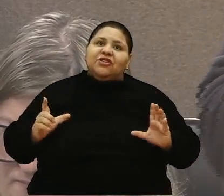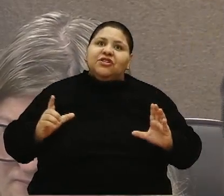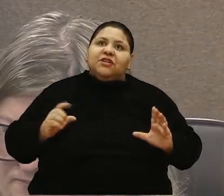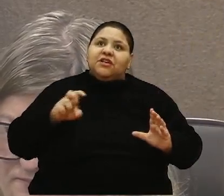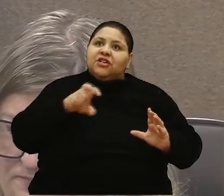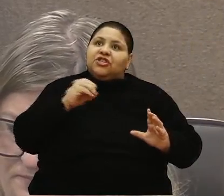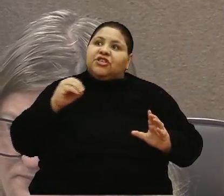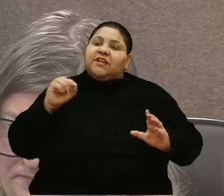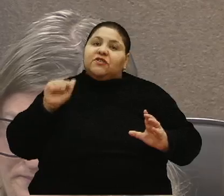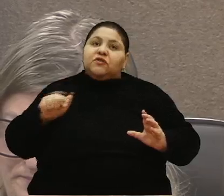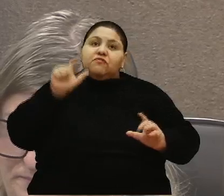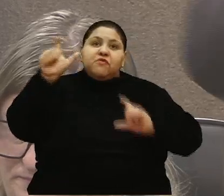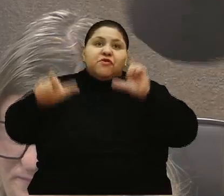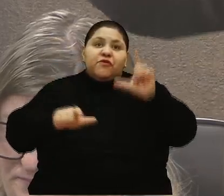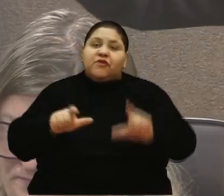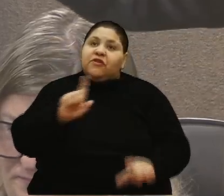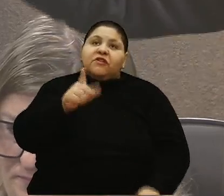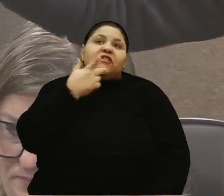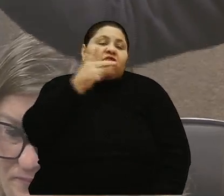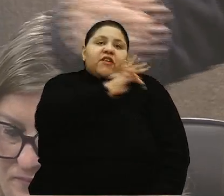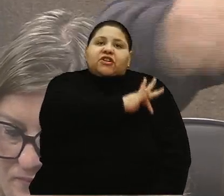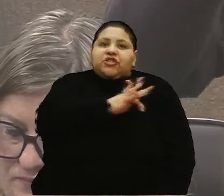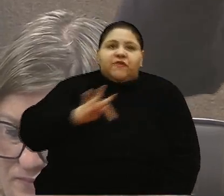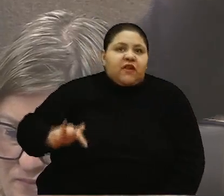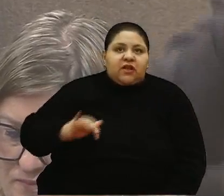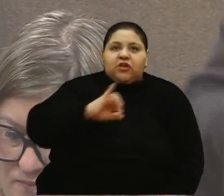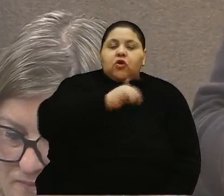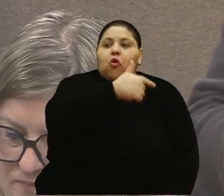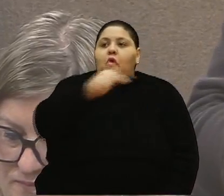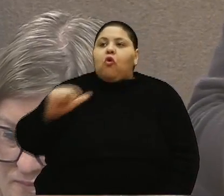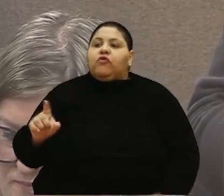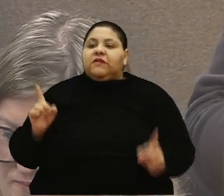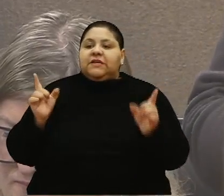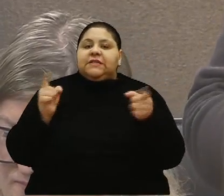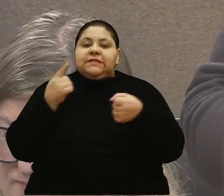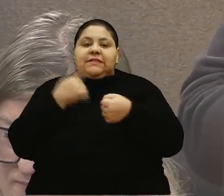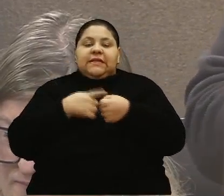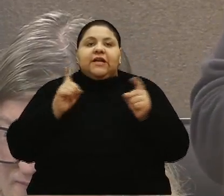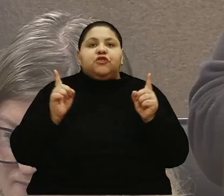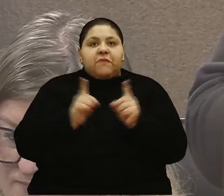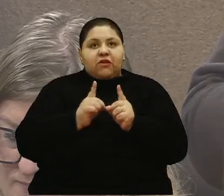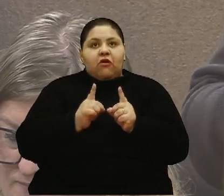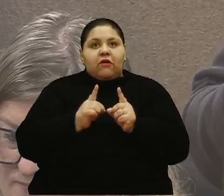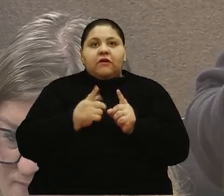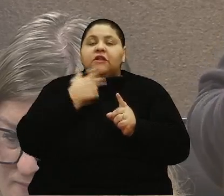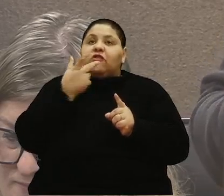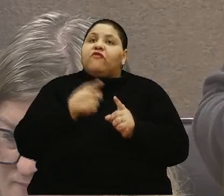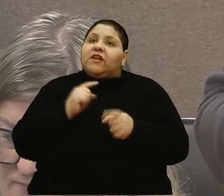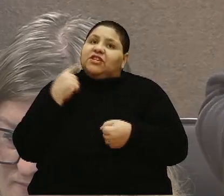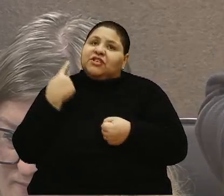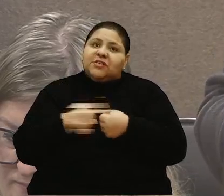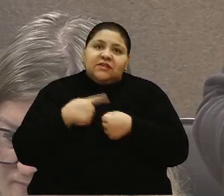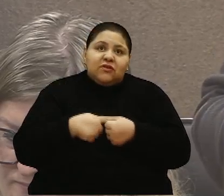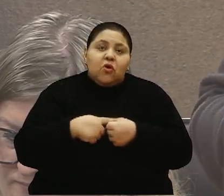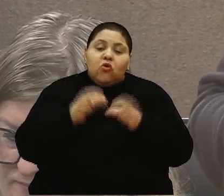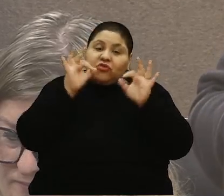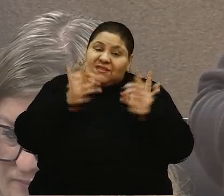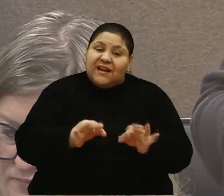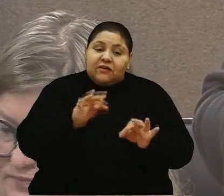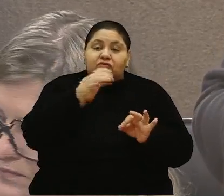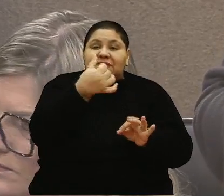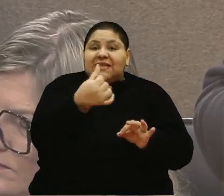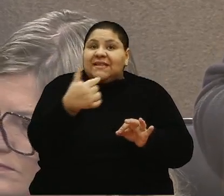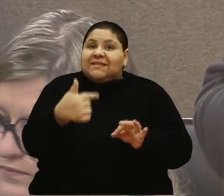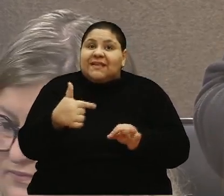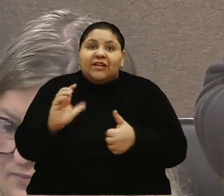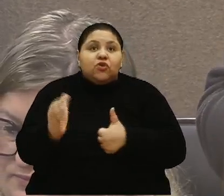de Farroupilha, nós não estamos falando de Jaquirana, nós estamos falando de Caxias do Sul. Já era para a gente ter 6, 7 conselheiros tutelares,